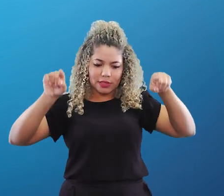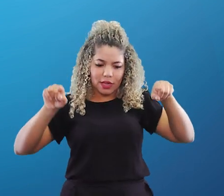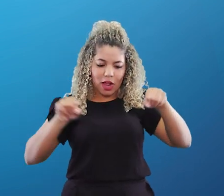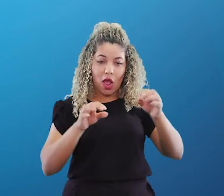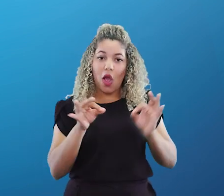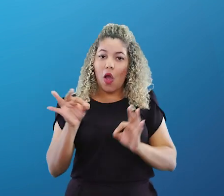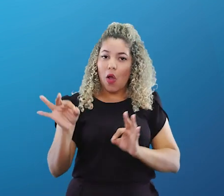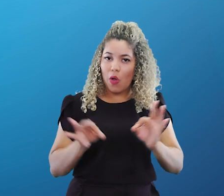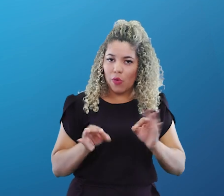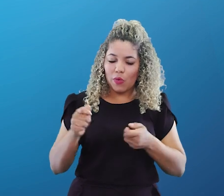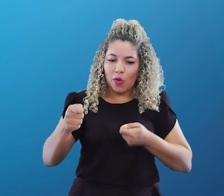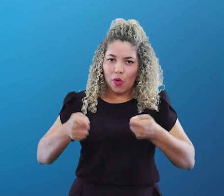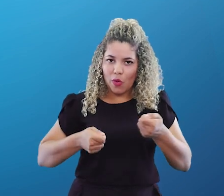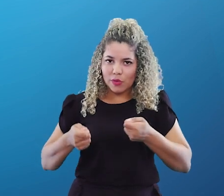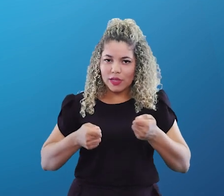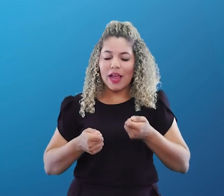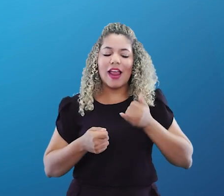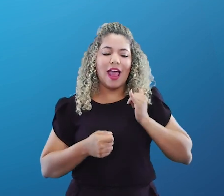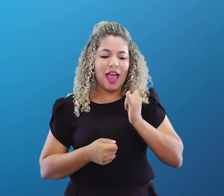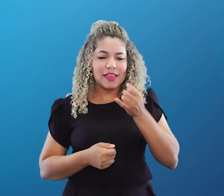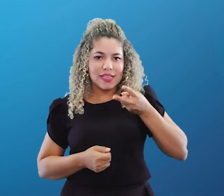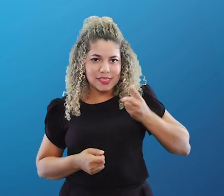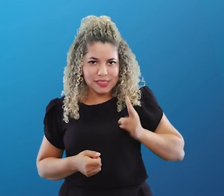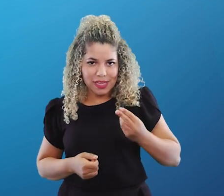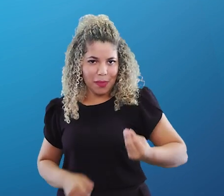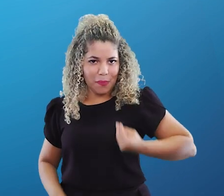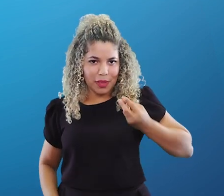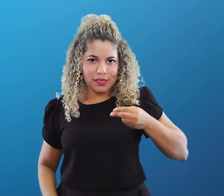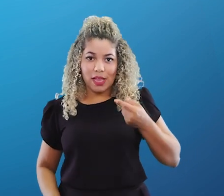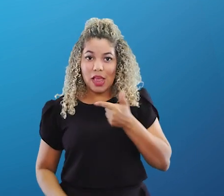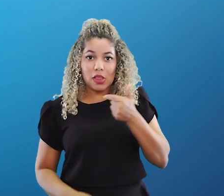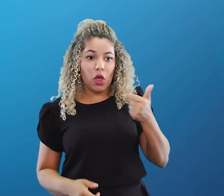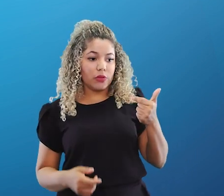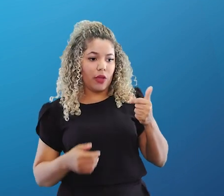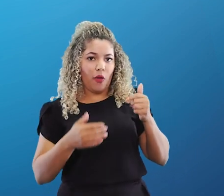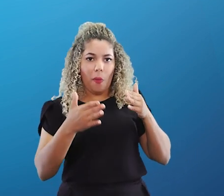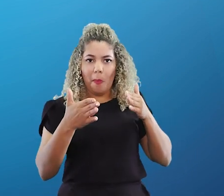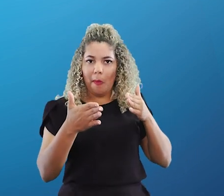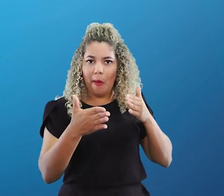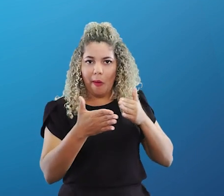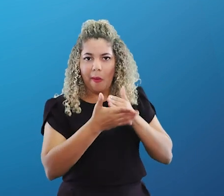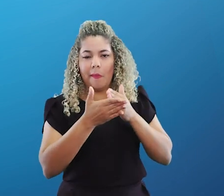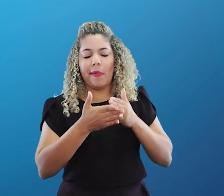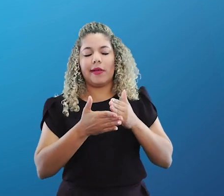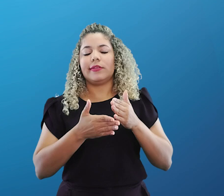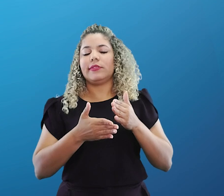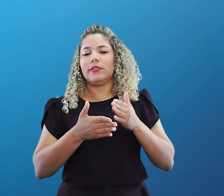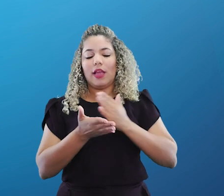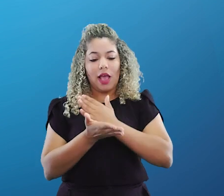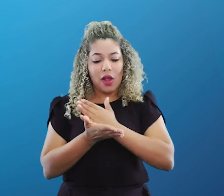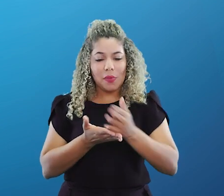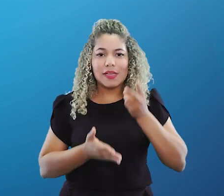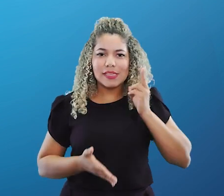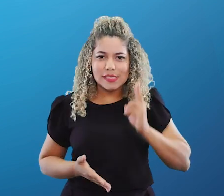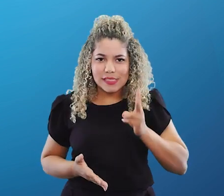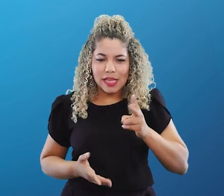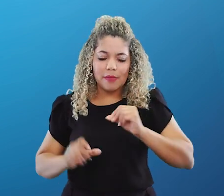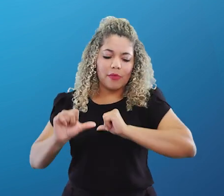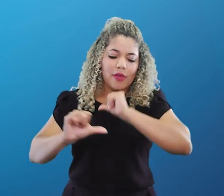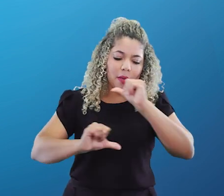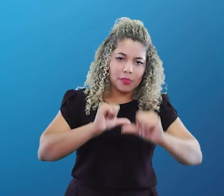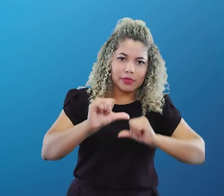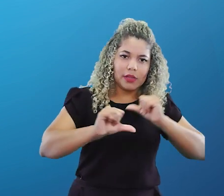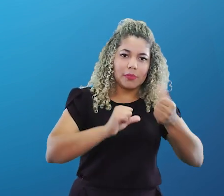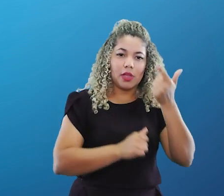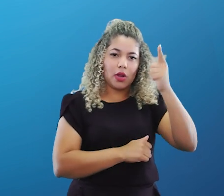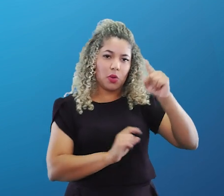controlado, a energia ela vai sempre estar mantida. Ela não vai exceder aquela energia inicial, ela vai apenas se